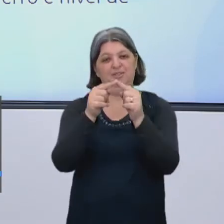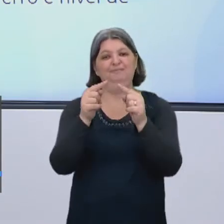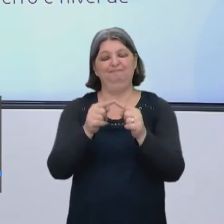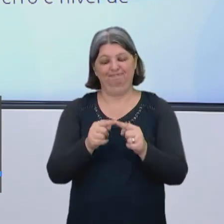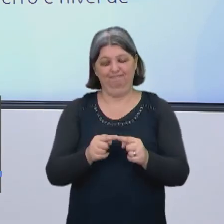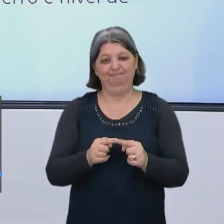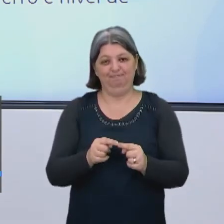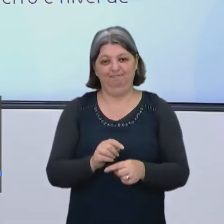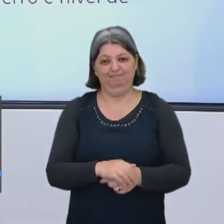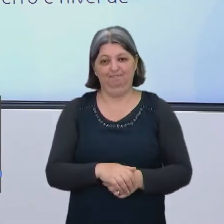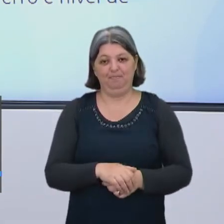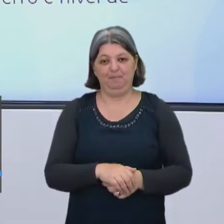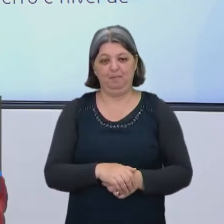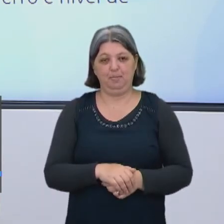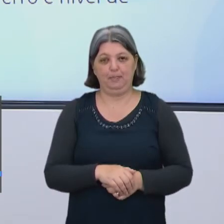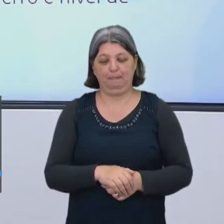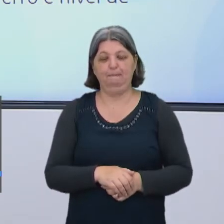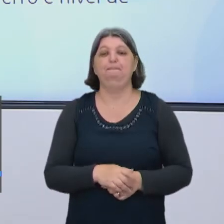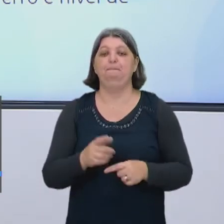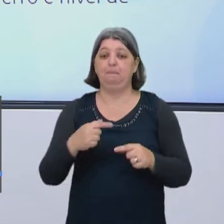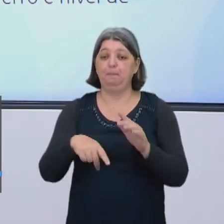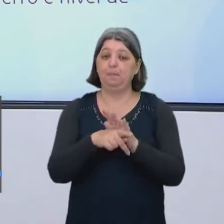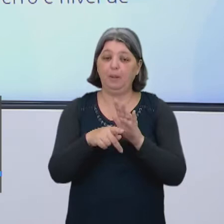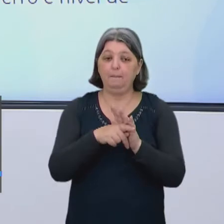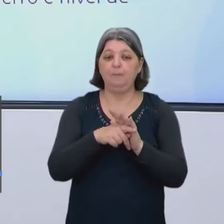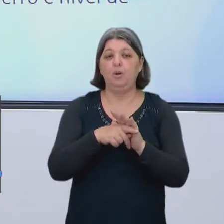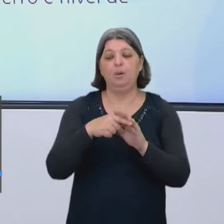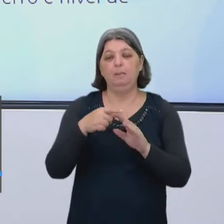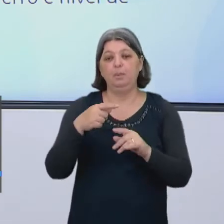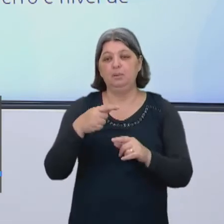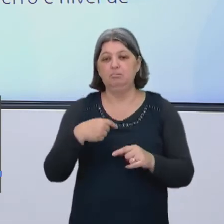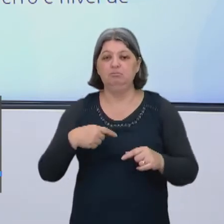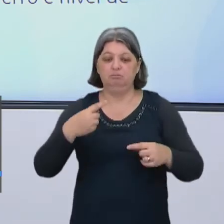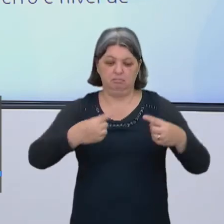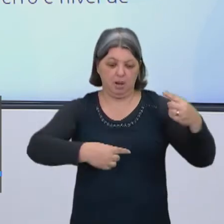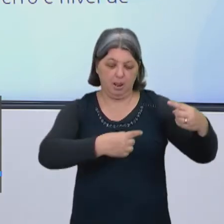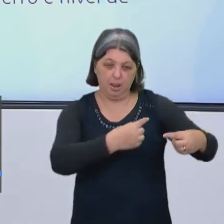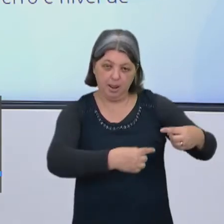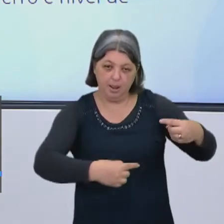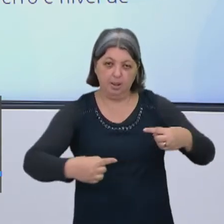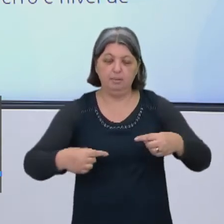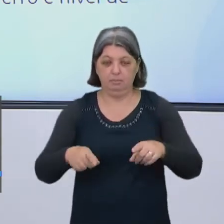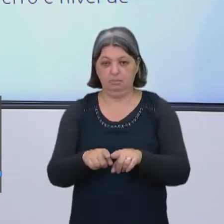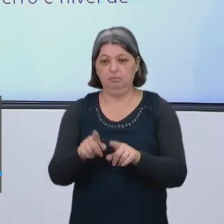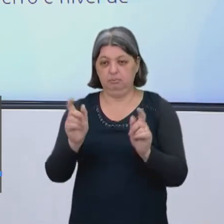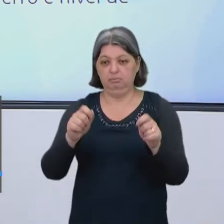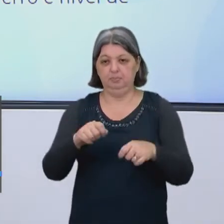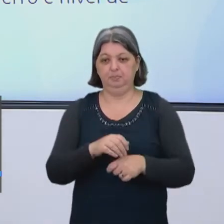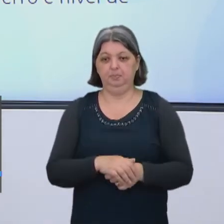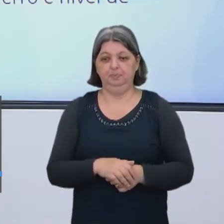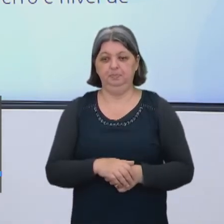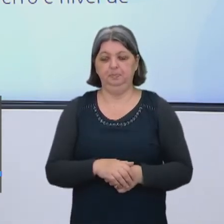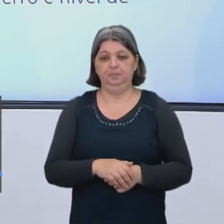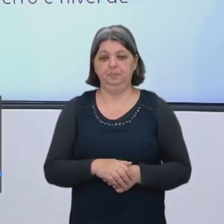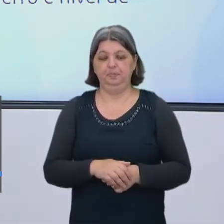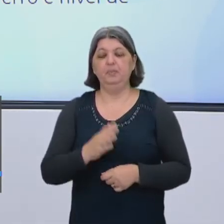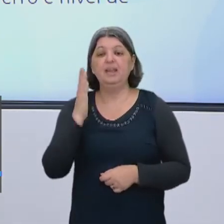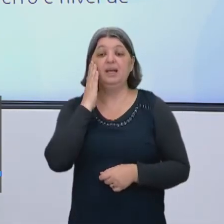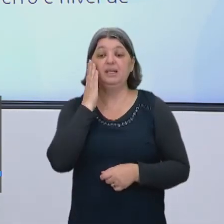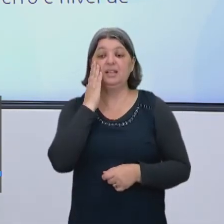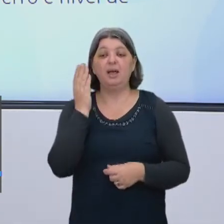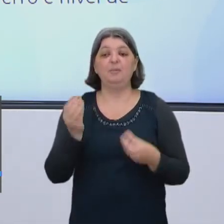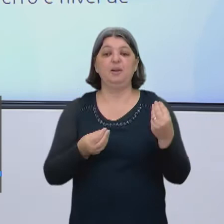Então são questões assim muito amplas, muito abertas, que geram discussões, e aí vocês são prova disso, né? Quantas vezes a gente chega